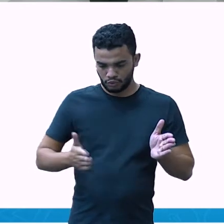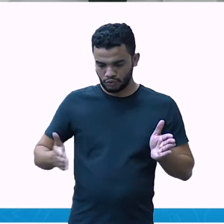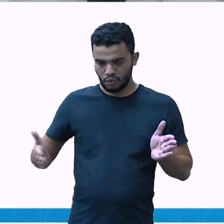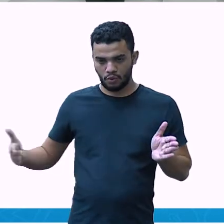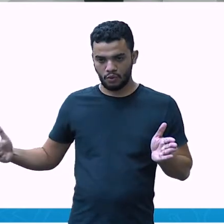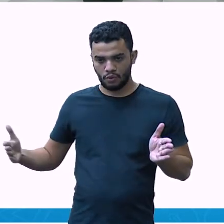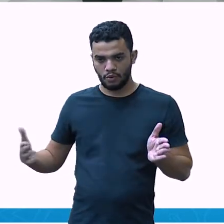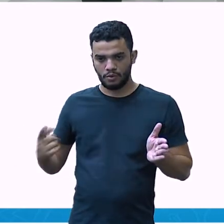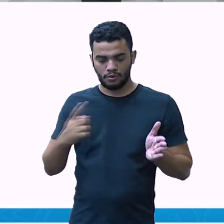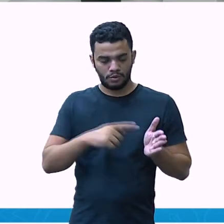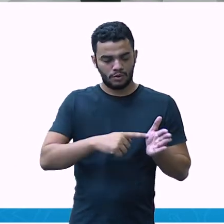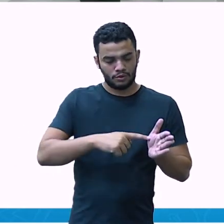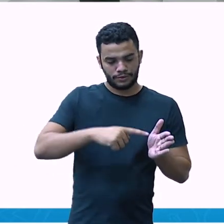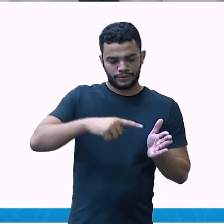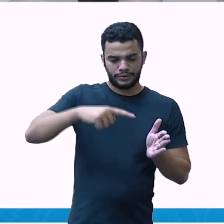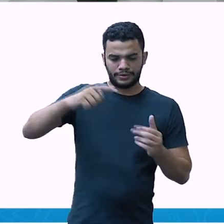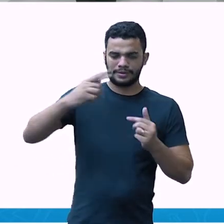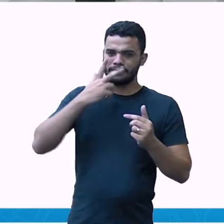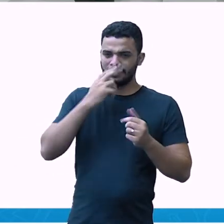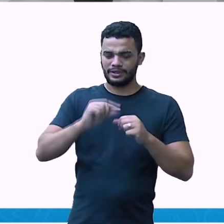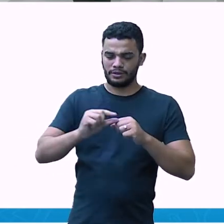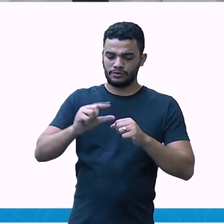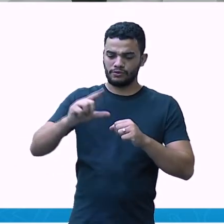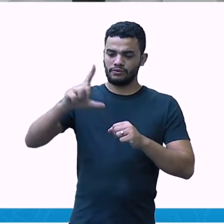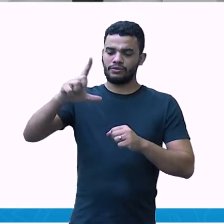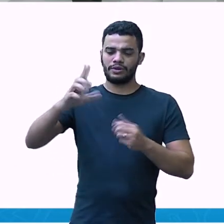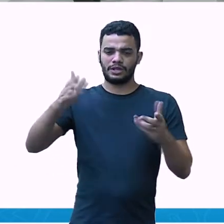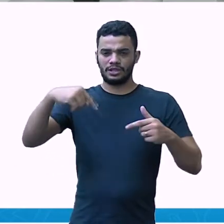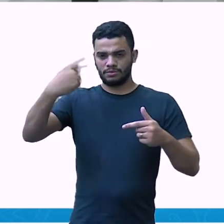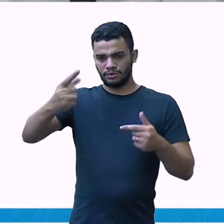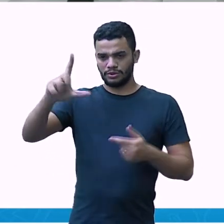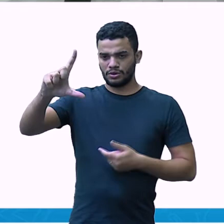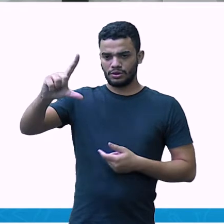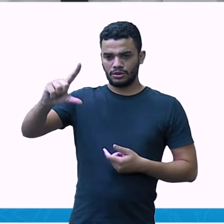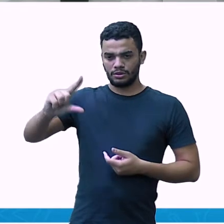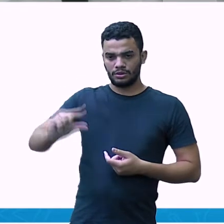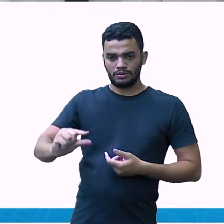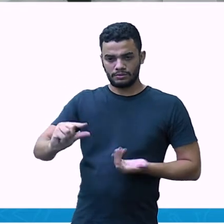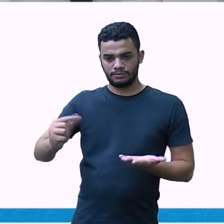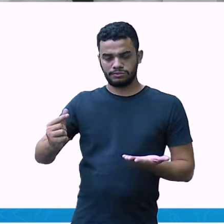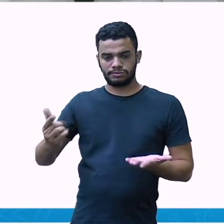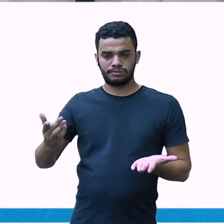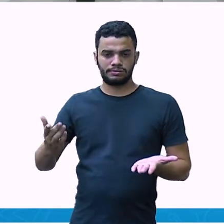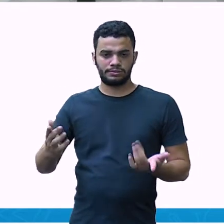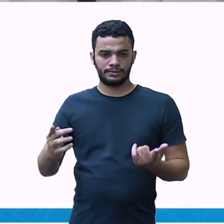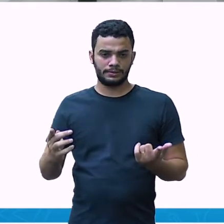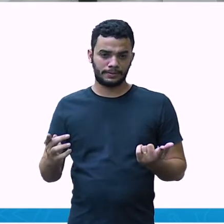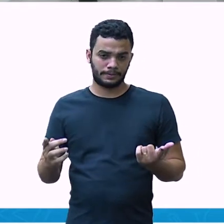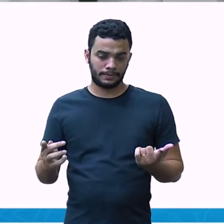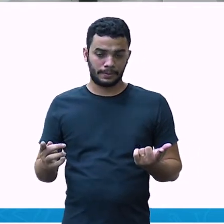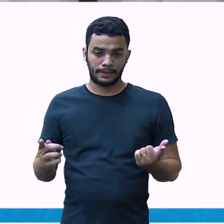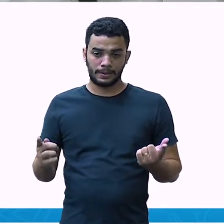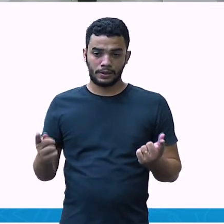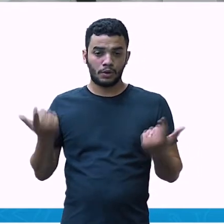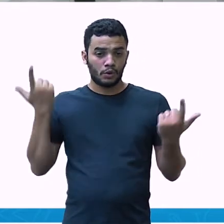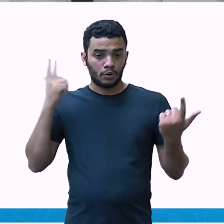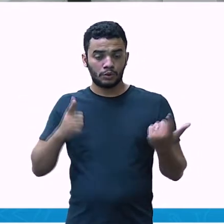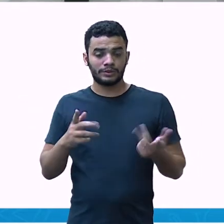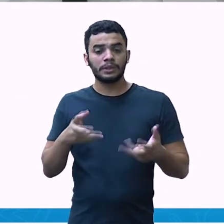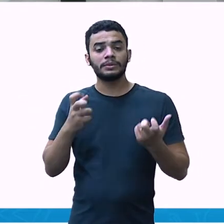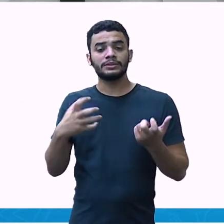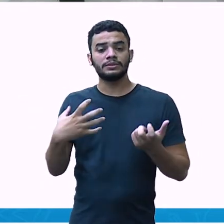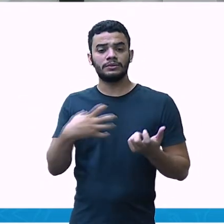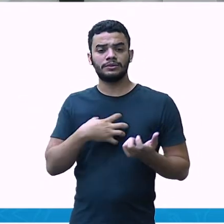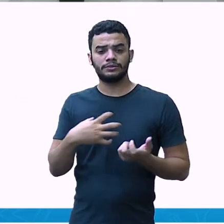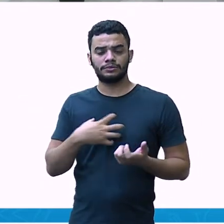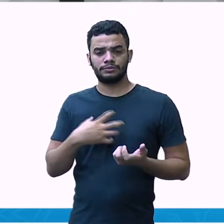ficou constante, ou onde teve o declínio. Esse gráfico, eu tenho aqui duas